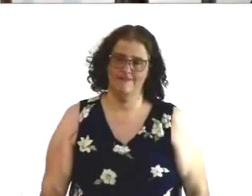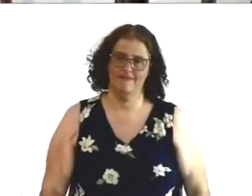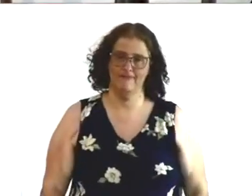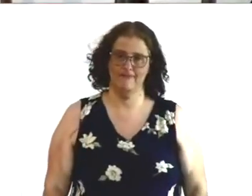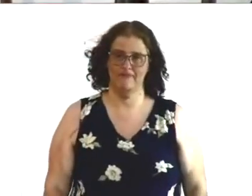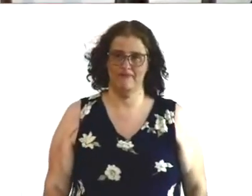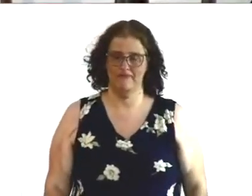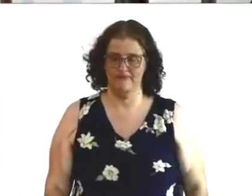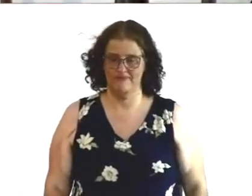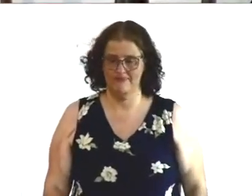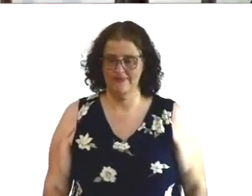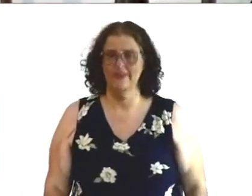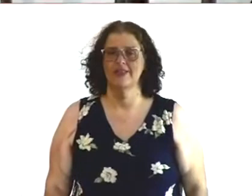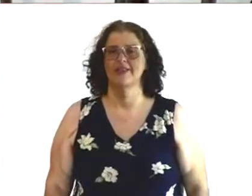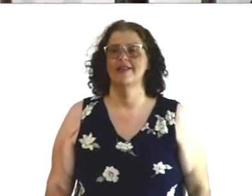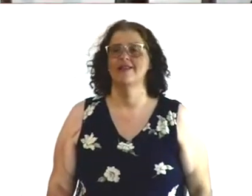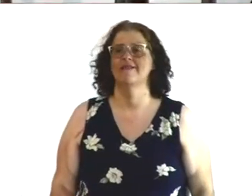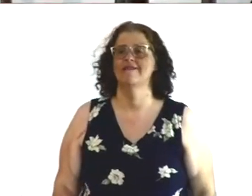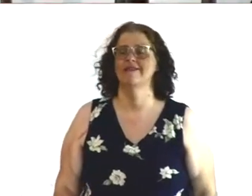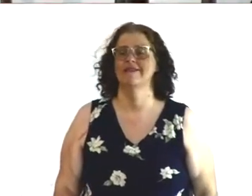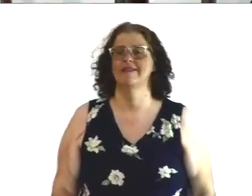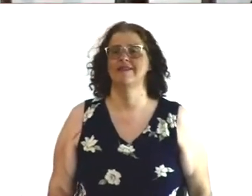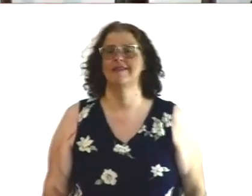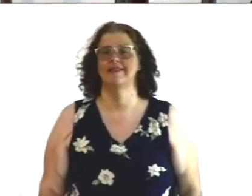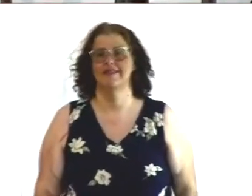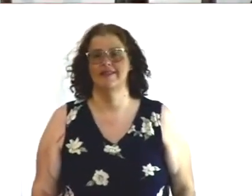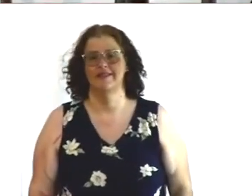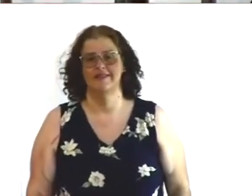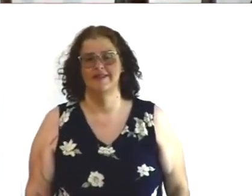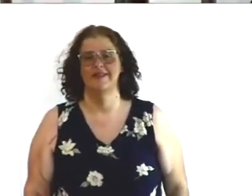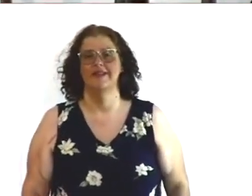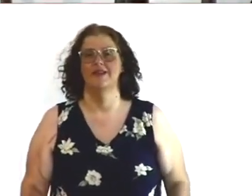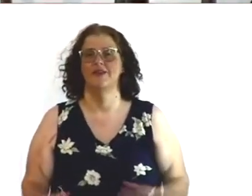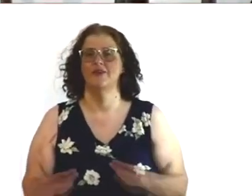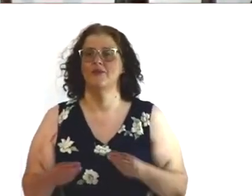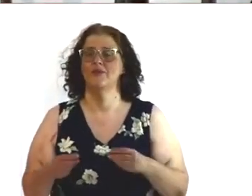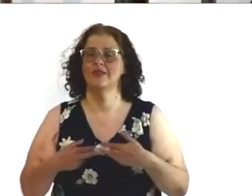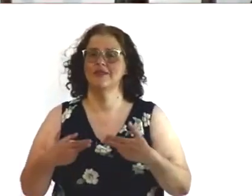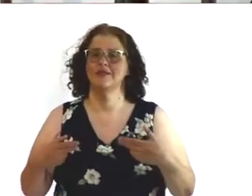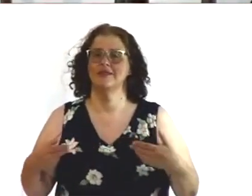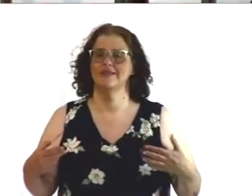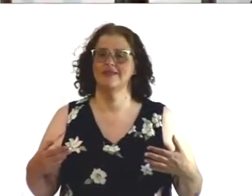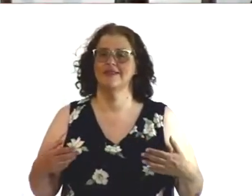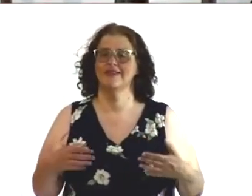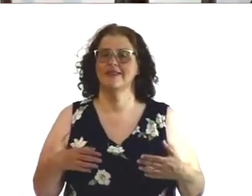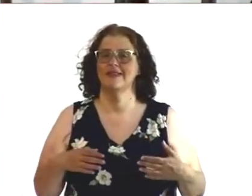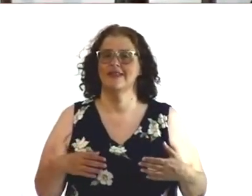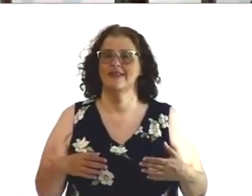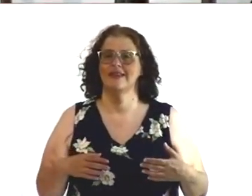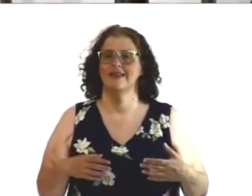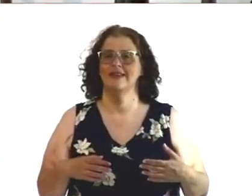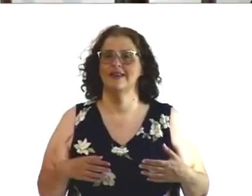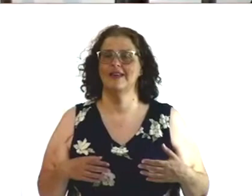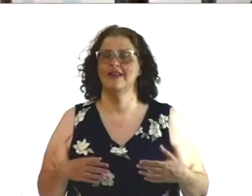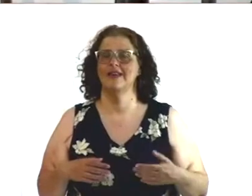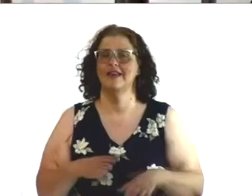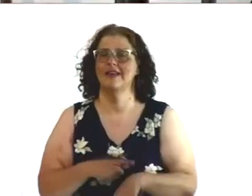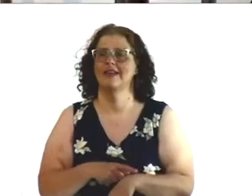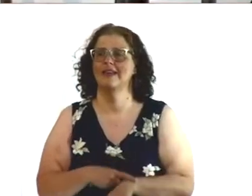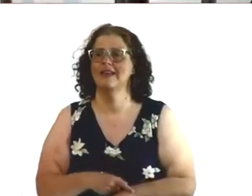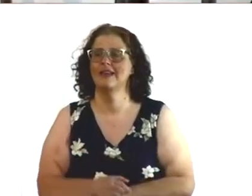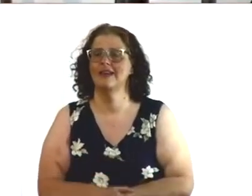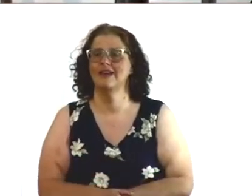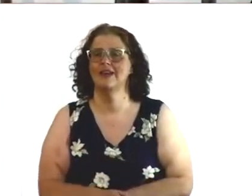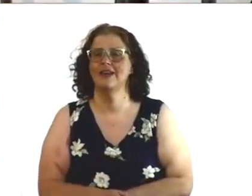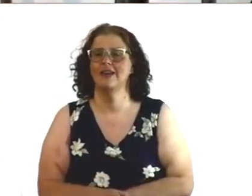nos levando a uma reflexão. Esse é um período muito legal, eu tenho muito apreço por esse período do Advento.